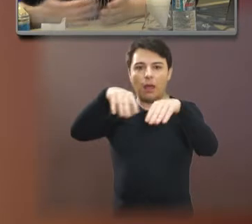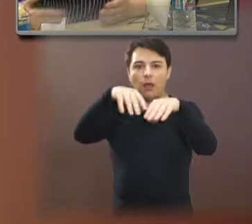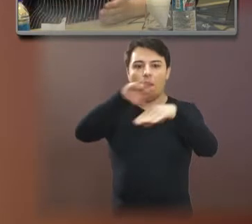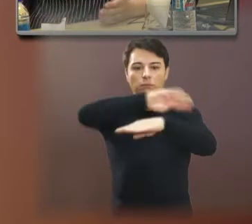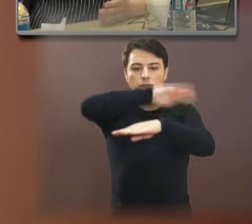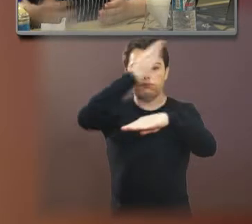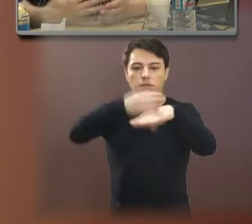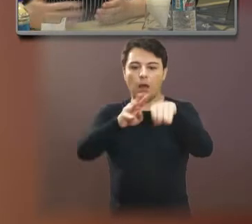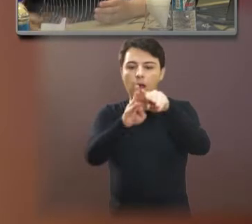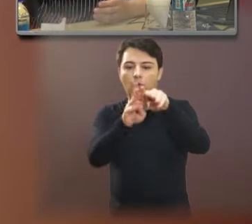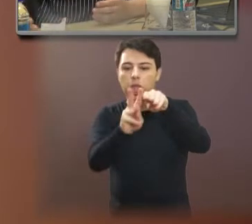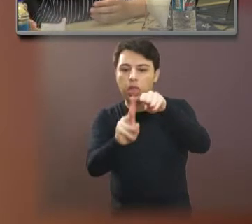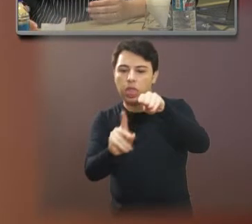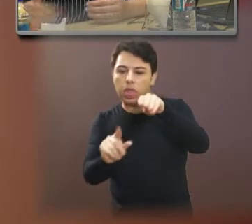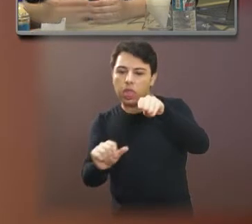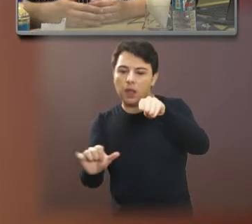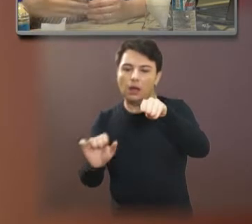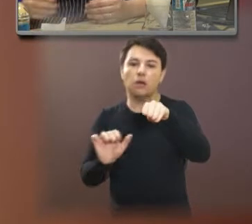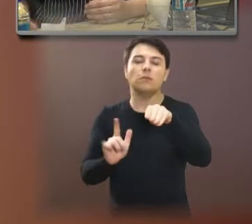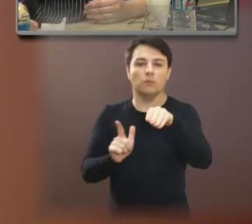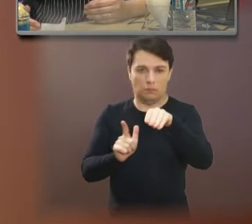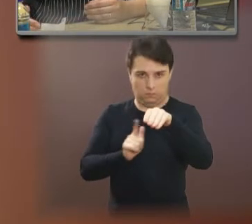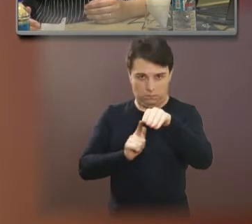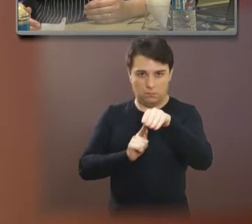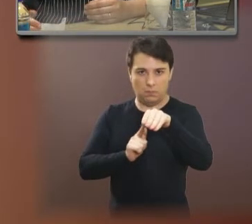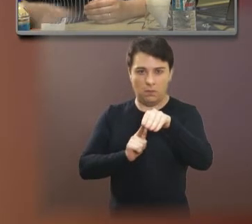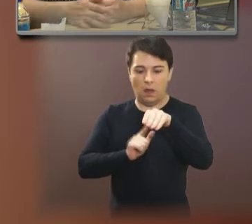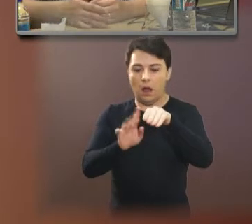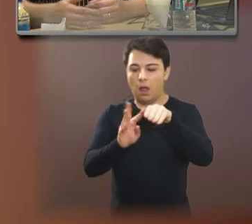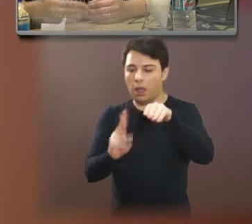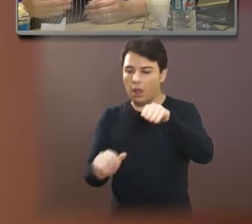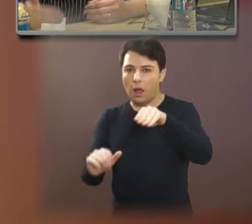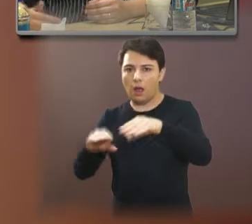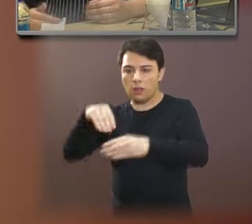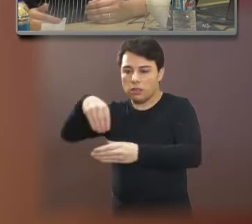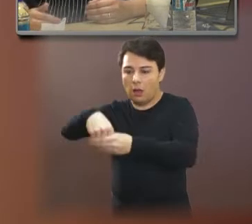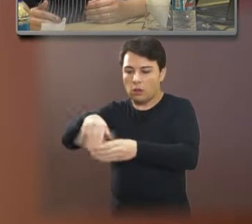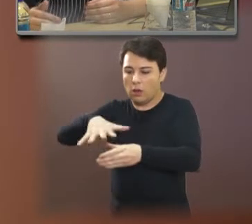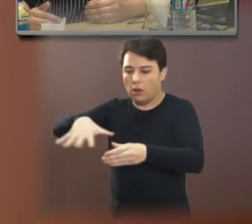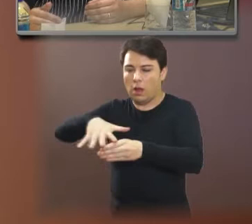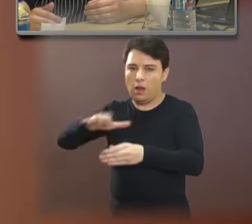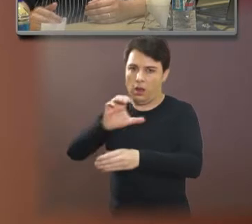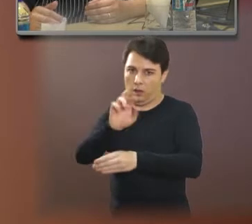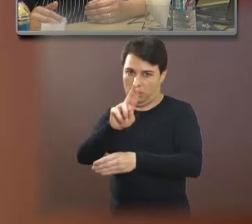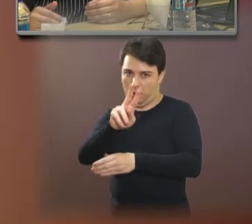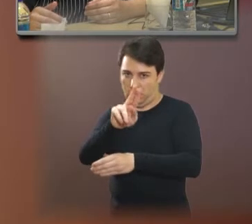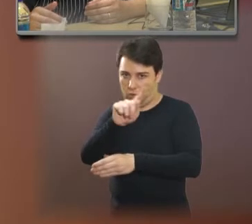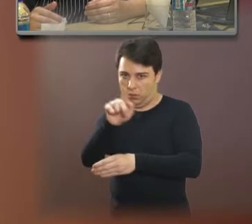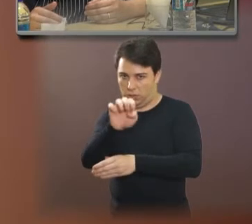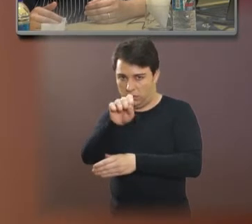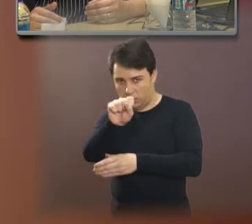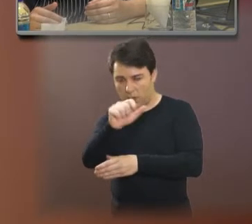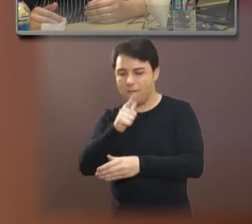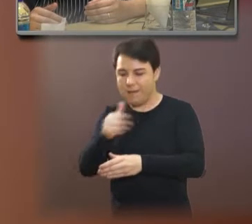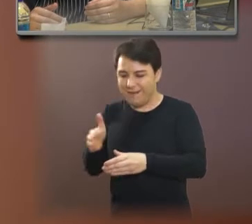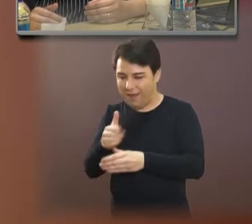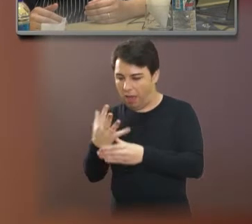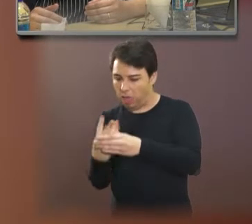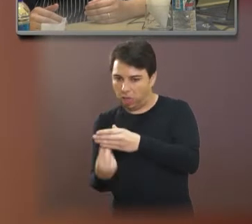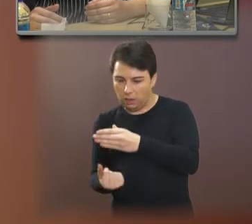carrear partículas para o Córrego das Cruzes e aumentar a possibilidade de